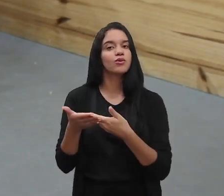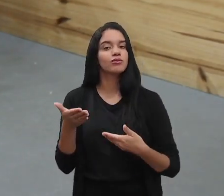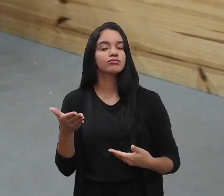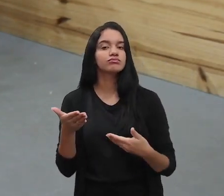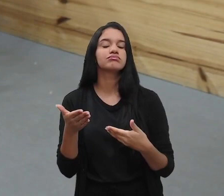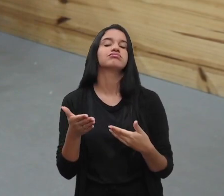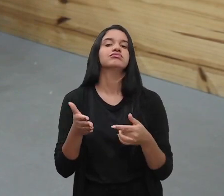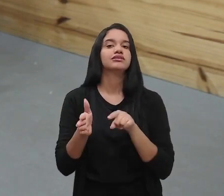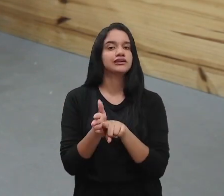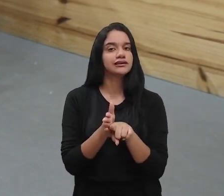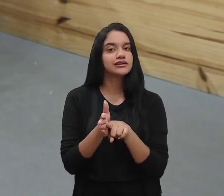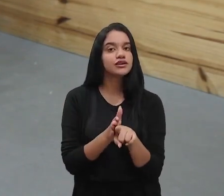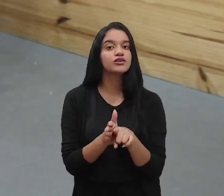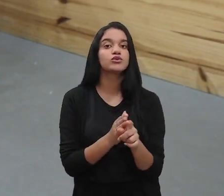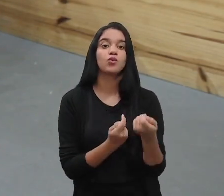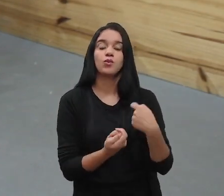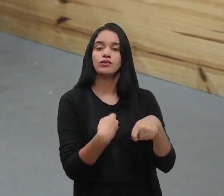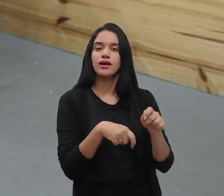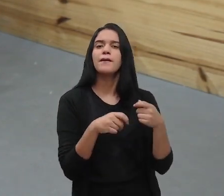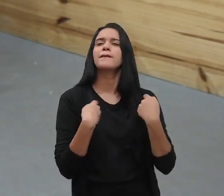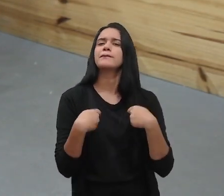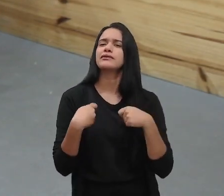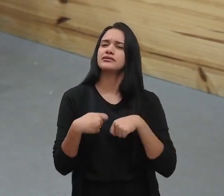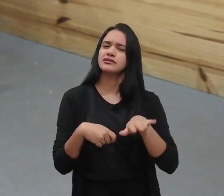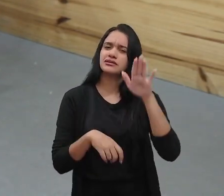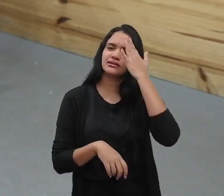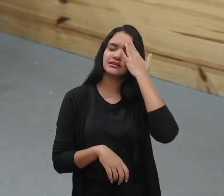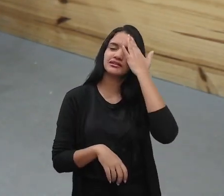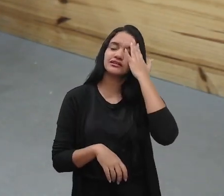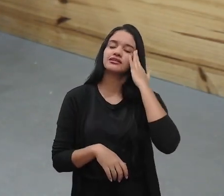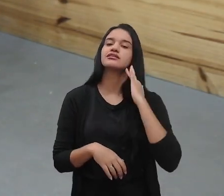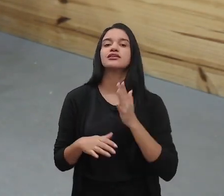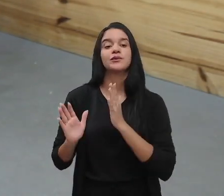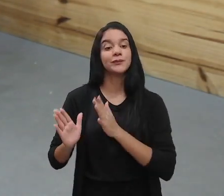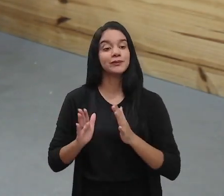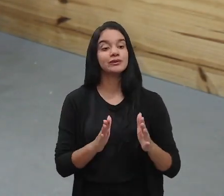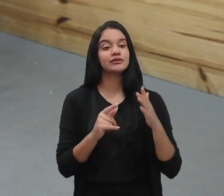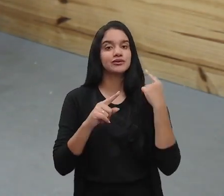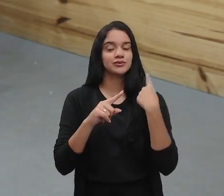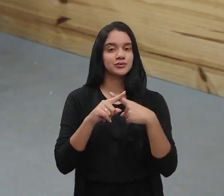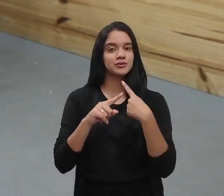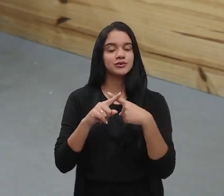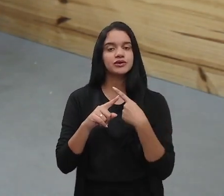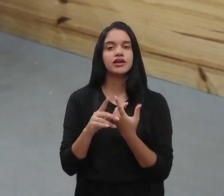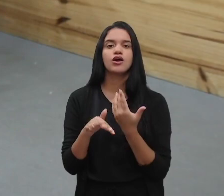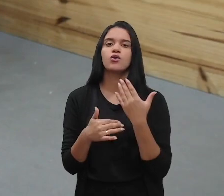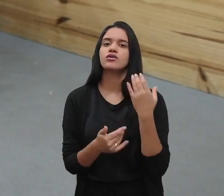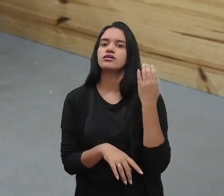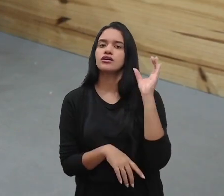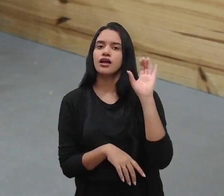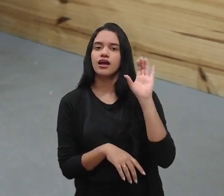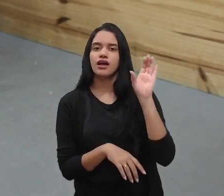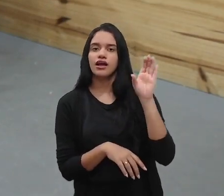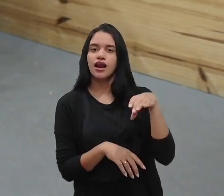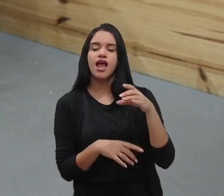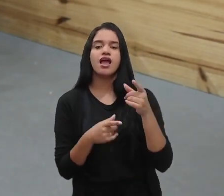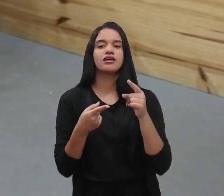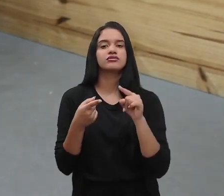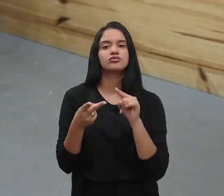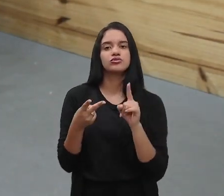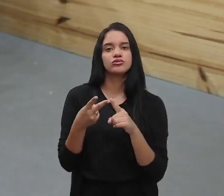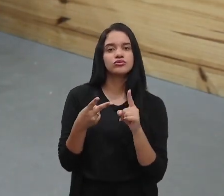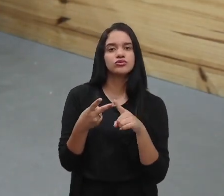de contabilidade. E ele precisa entender o processo. O que é um débito, o que é um crédito, todo o processo da contabilidade.